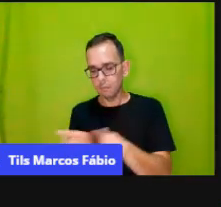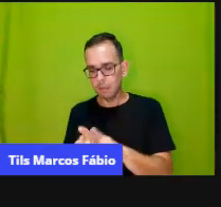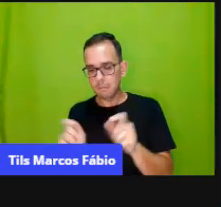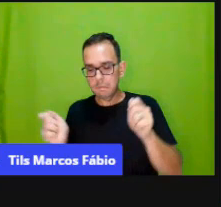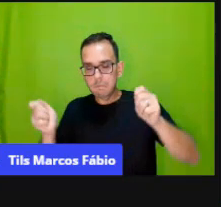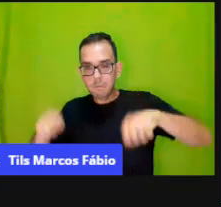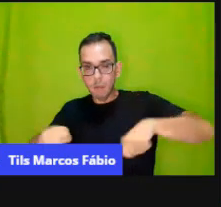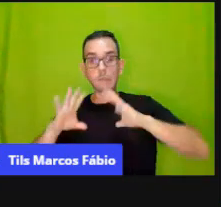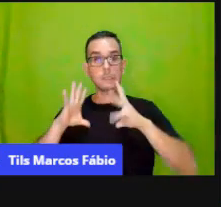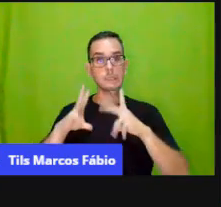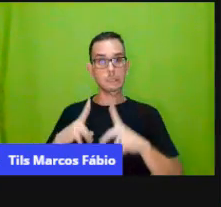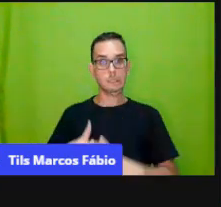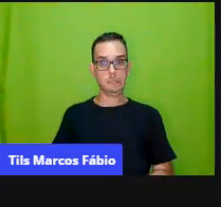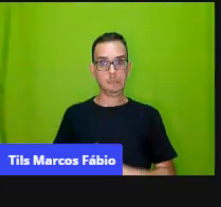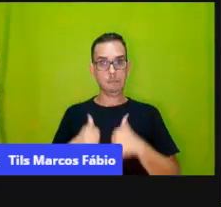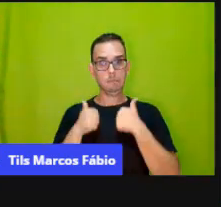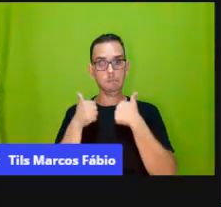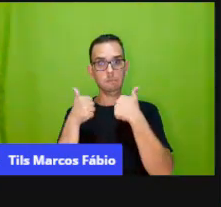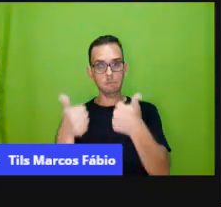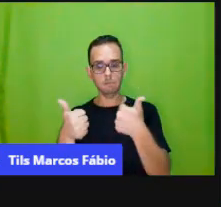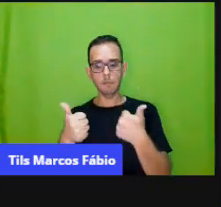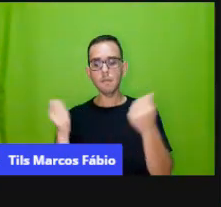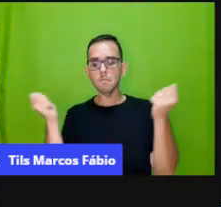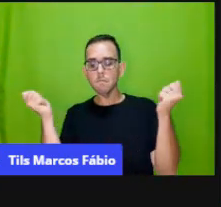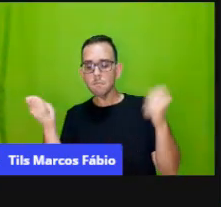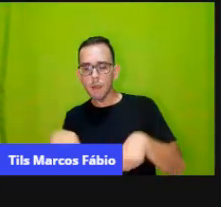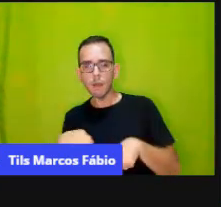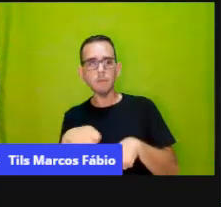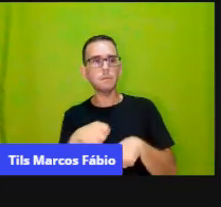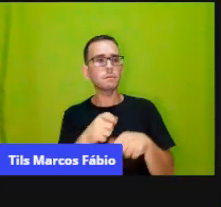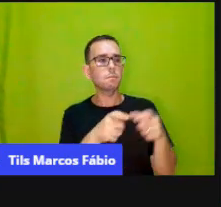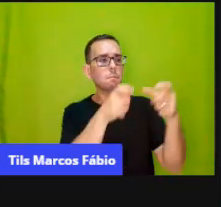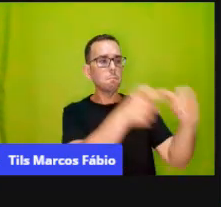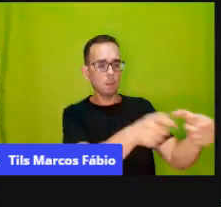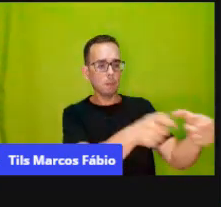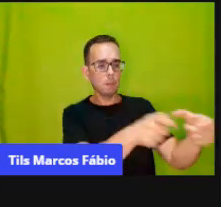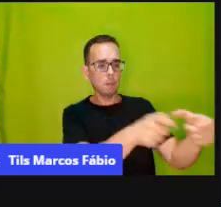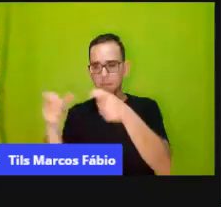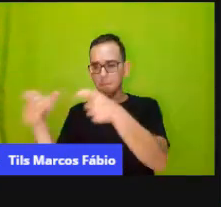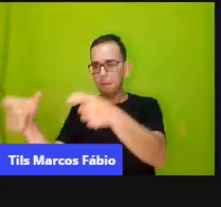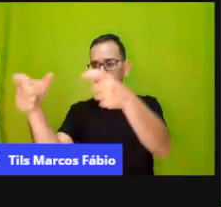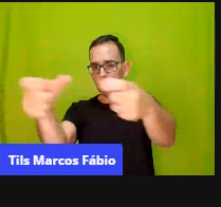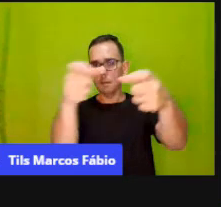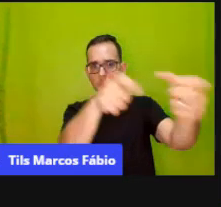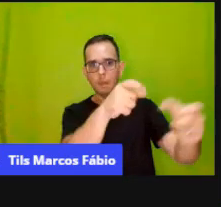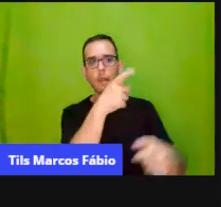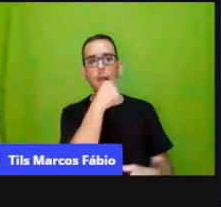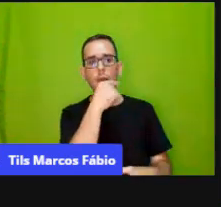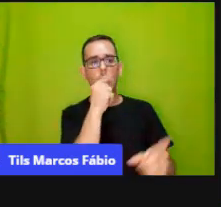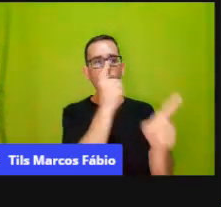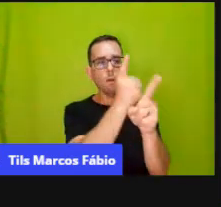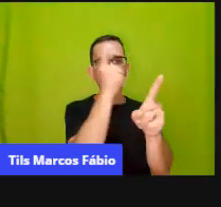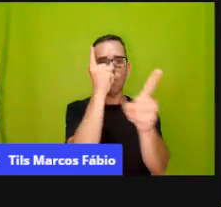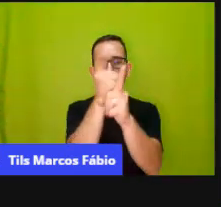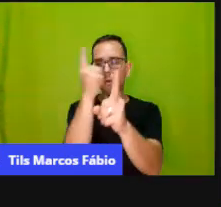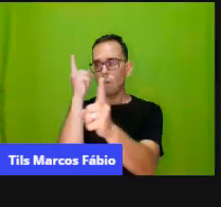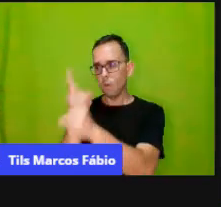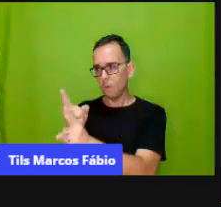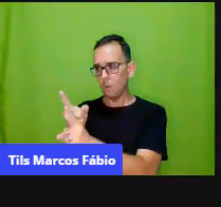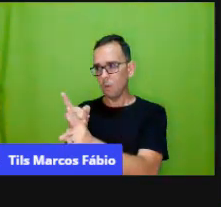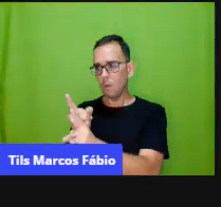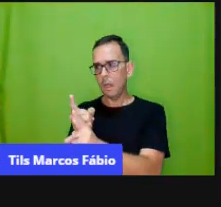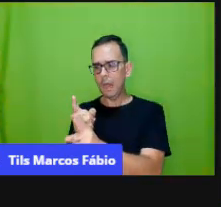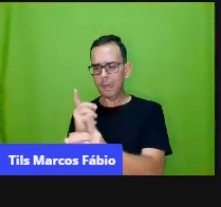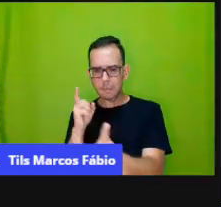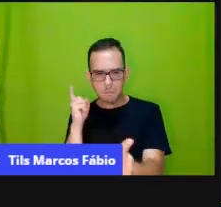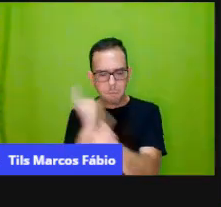limpas. Então, eu preciso espalhar potinhos de água pela casa para que ele o que a gente fala é o seguinte, ele esbarrou na água,